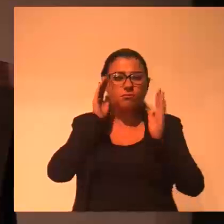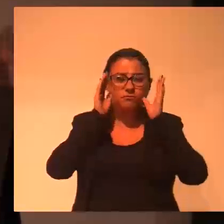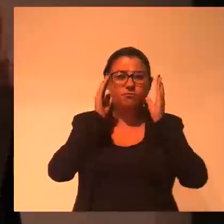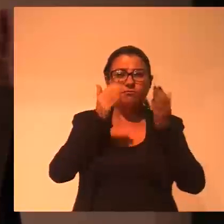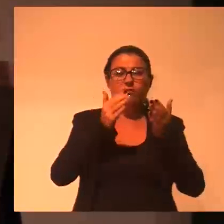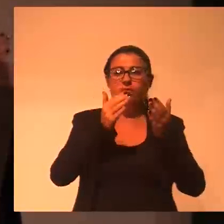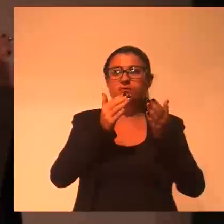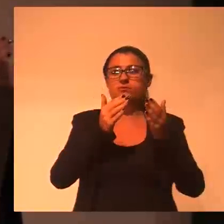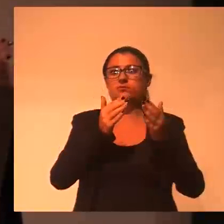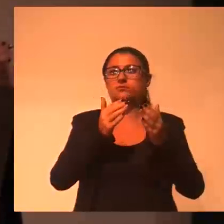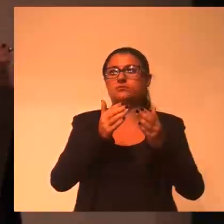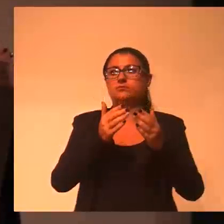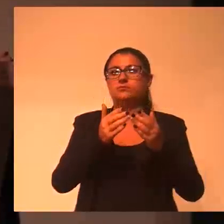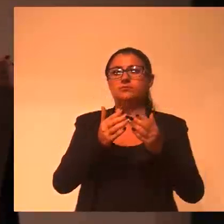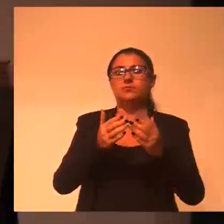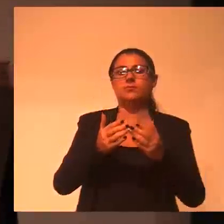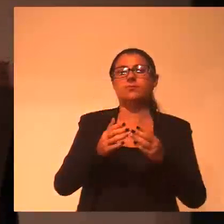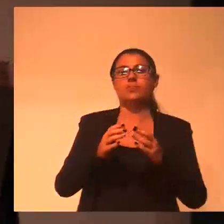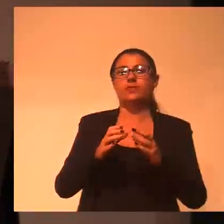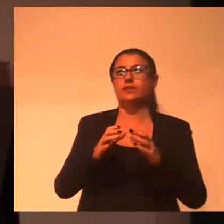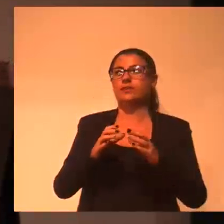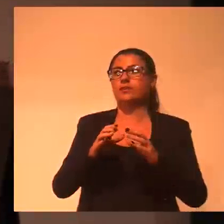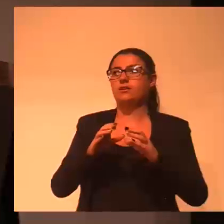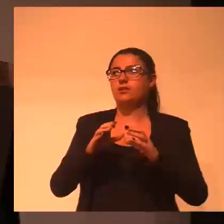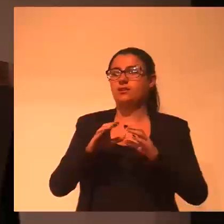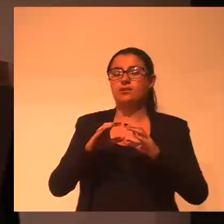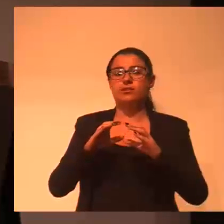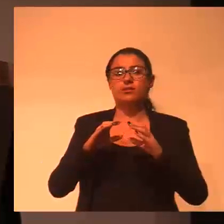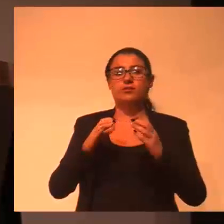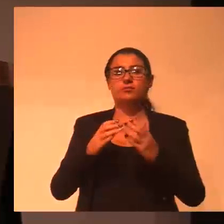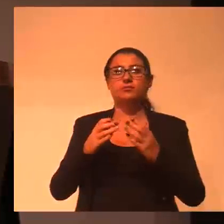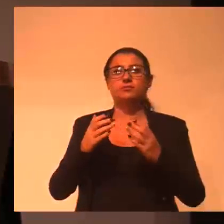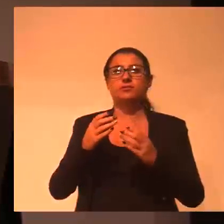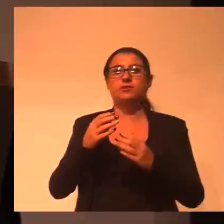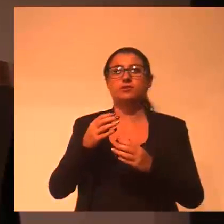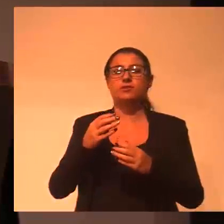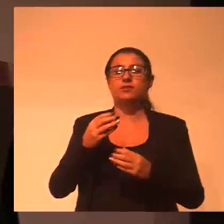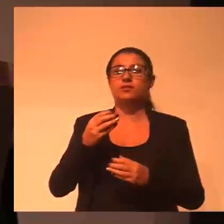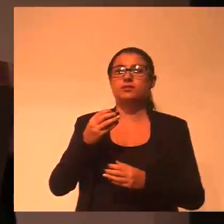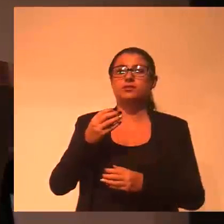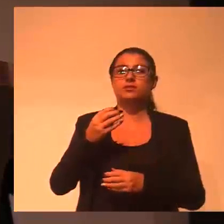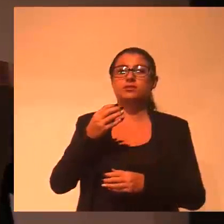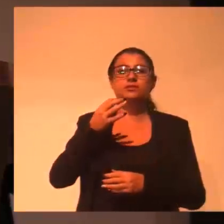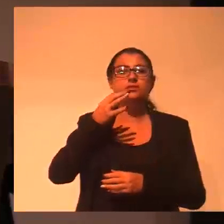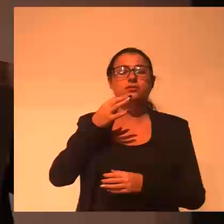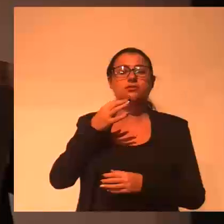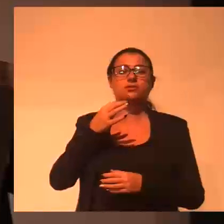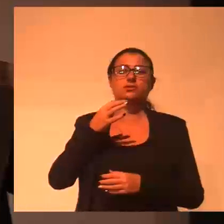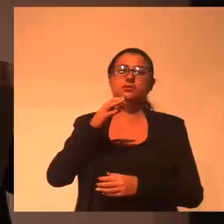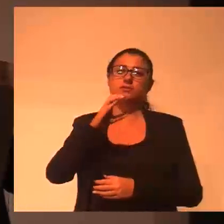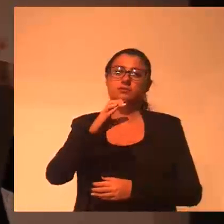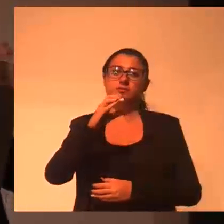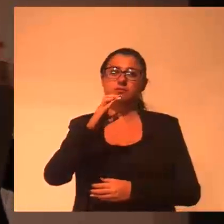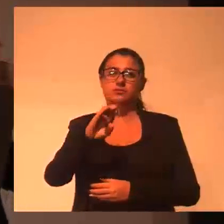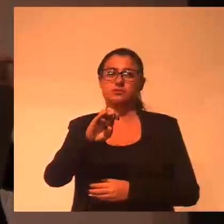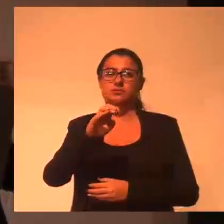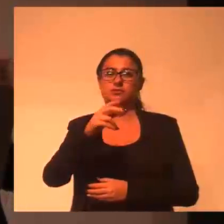comissão processante. Nós vamos estar fazendo as oitivas de testemunha no CEPROVI, a partir das 8h30 da